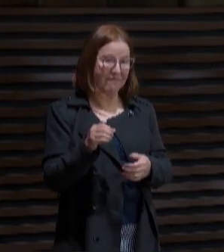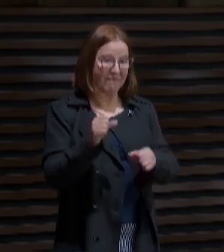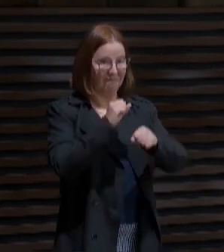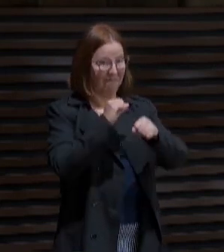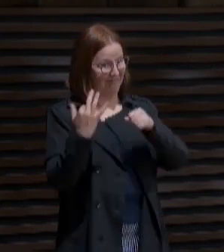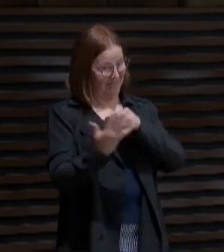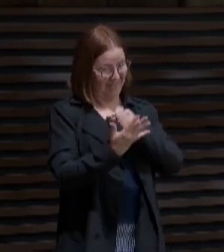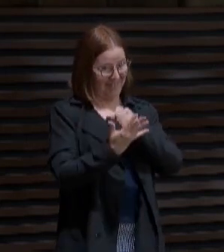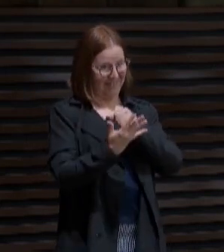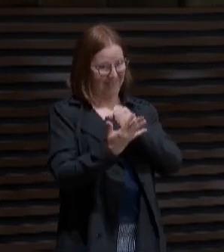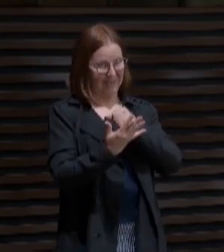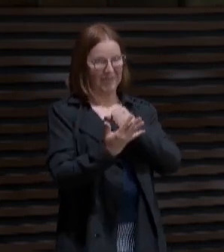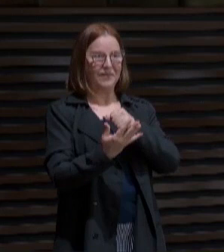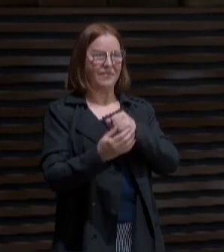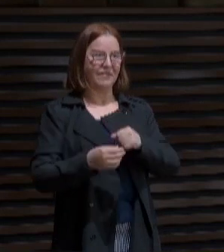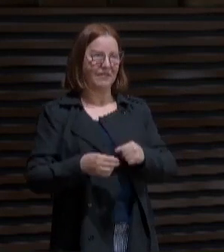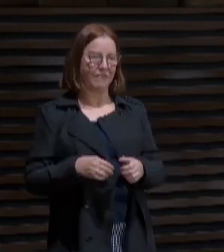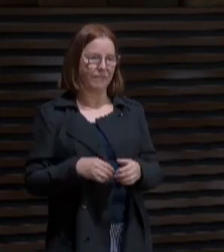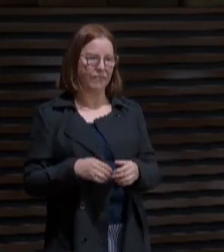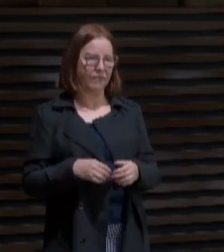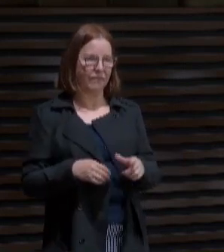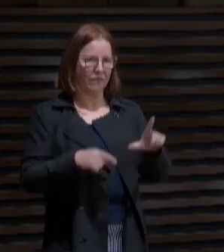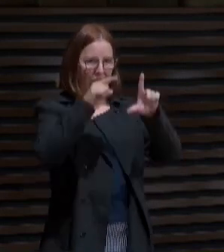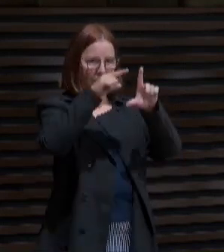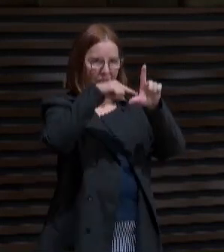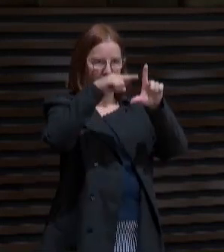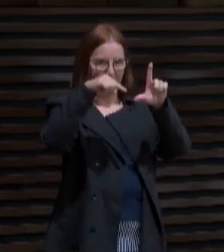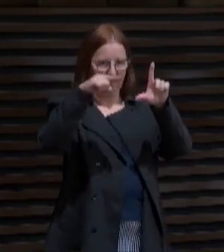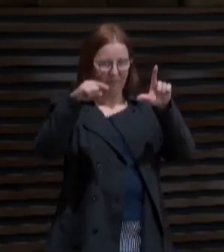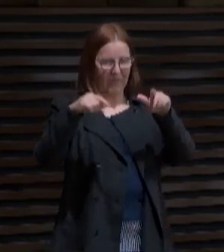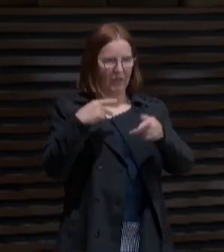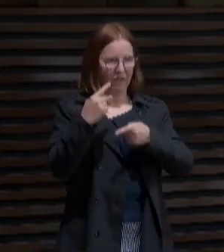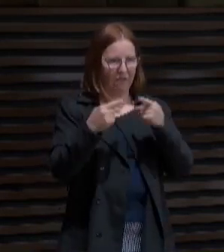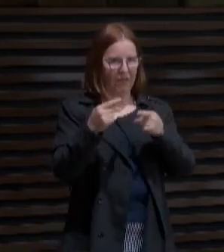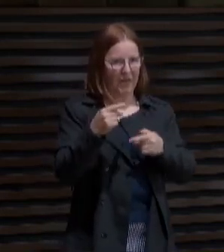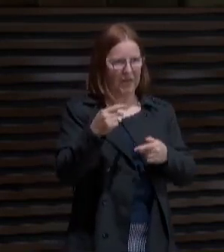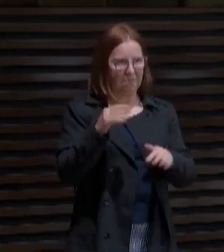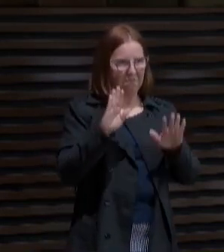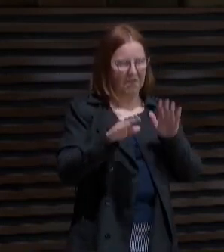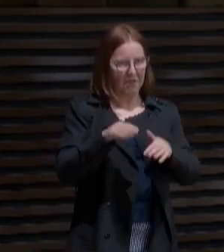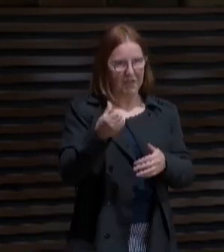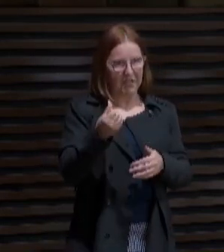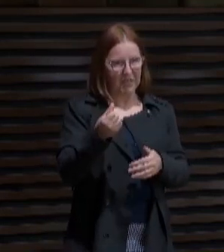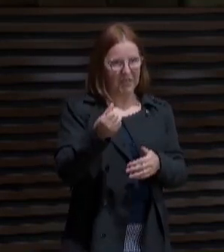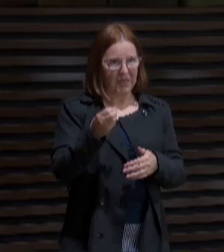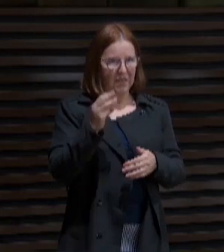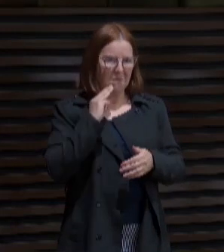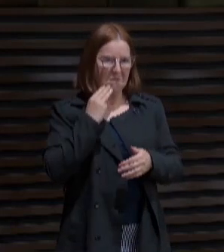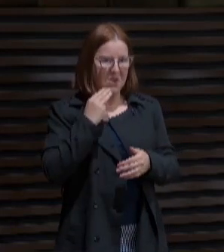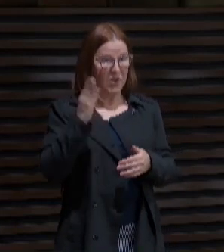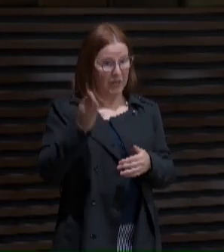Covid. As estatísticas falam em cerca de 6,5 milhões de mortes até agora por conta